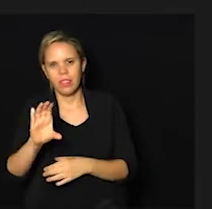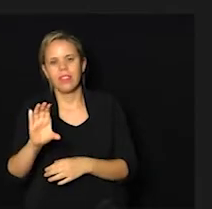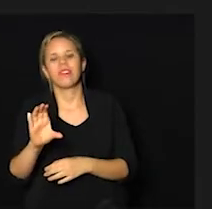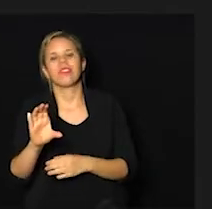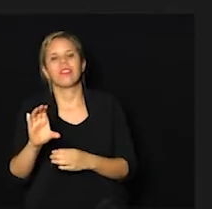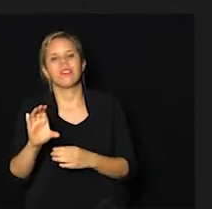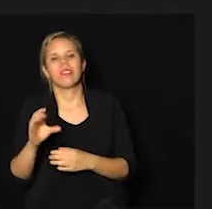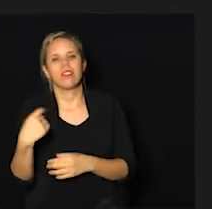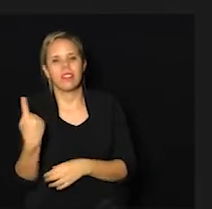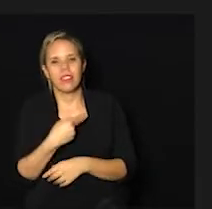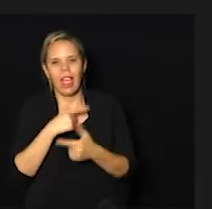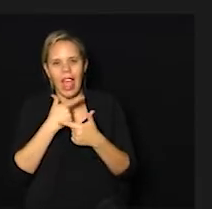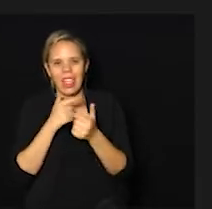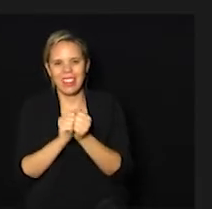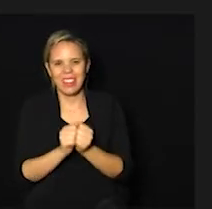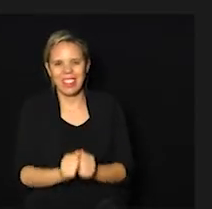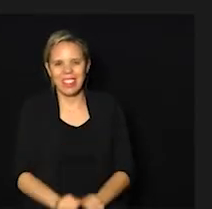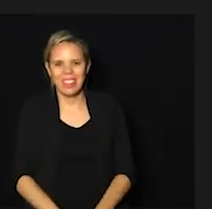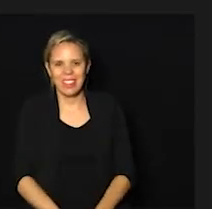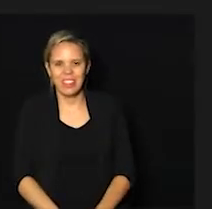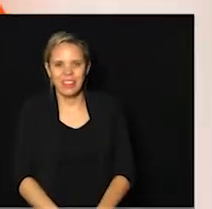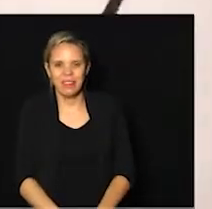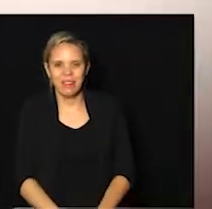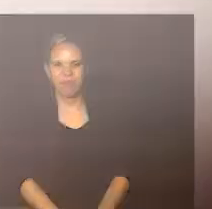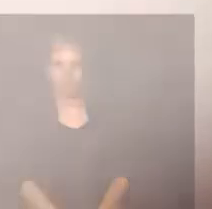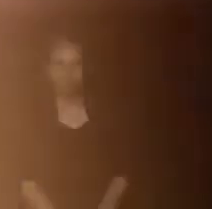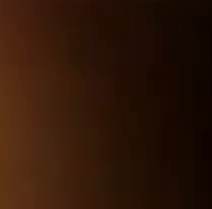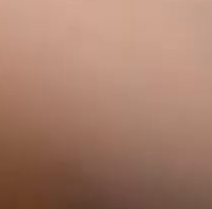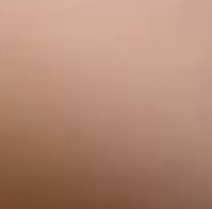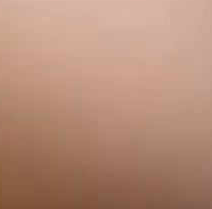com a gente pra gente dar risada juntos.